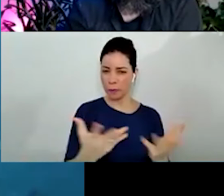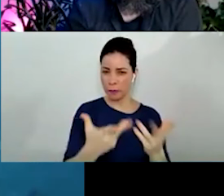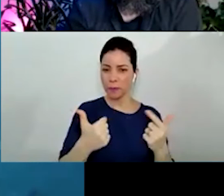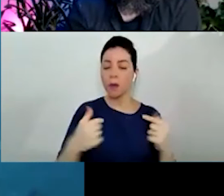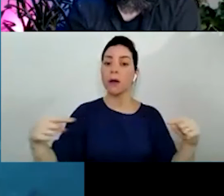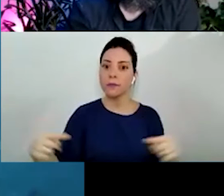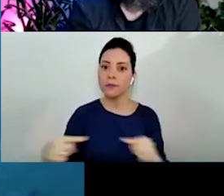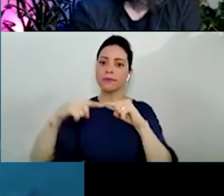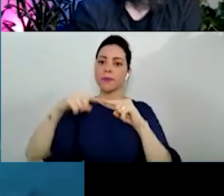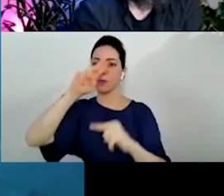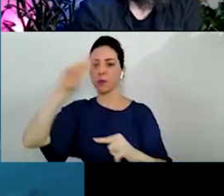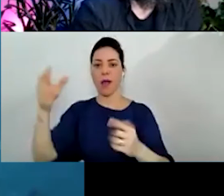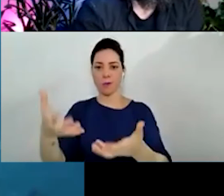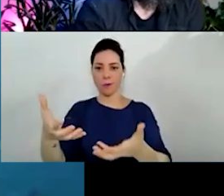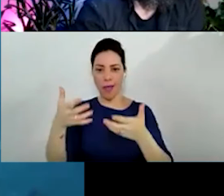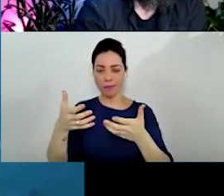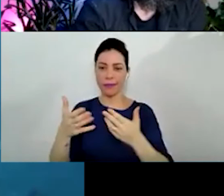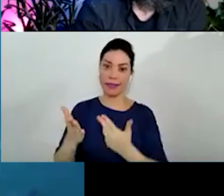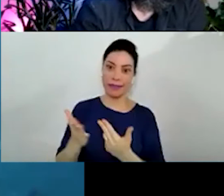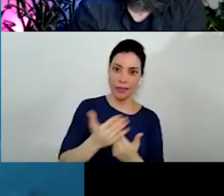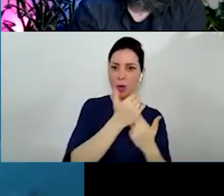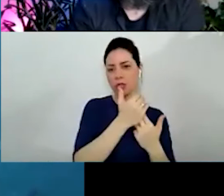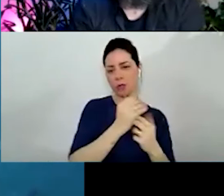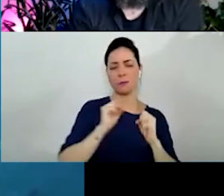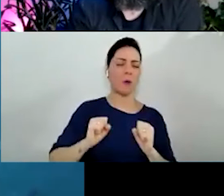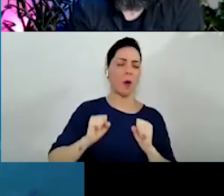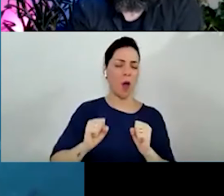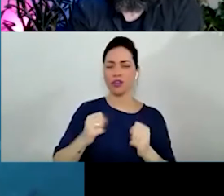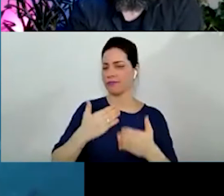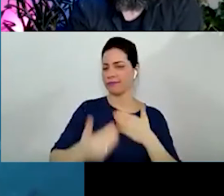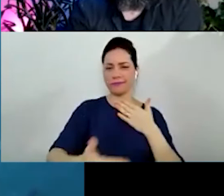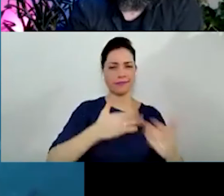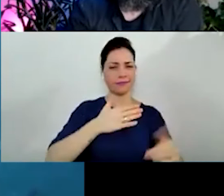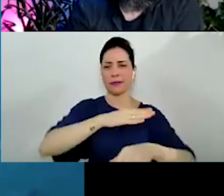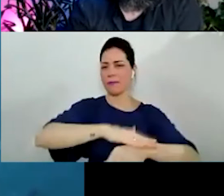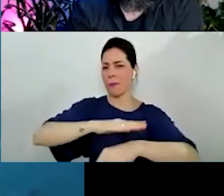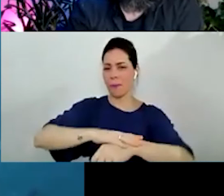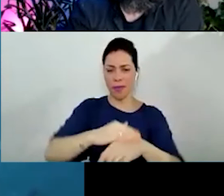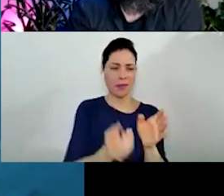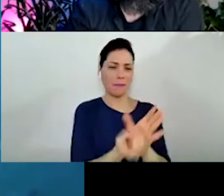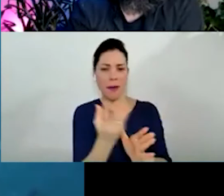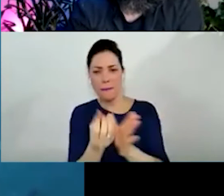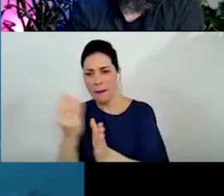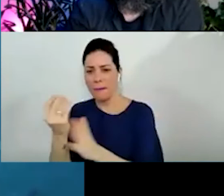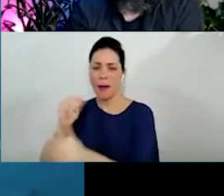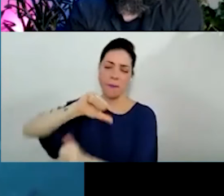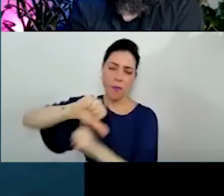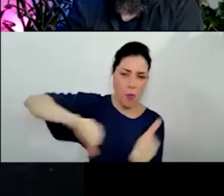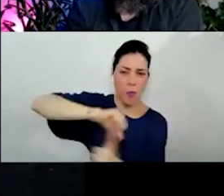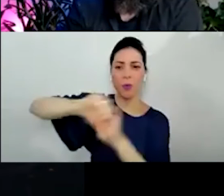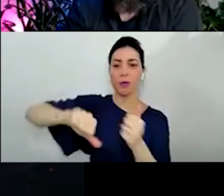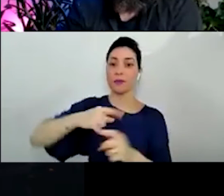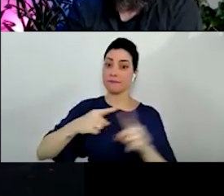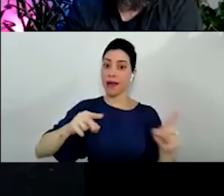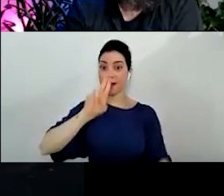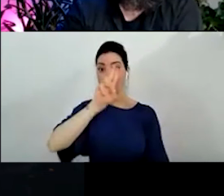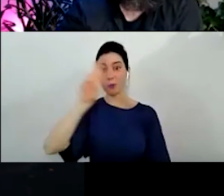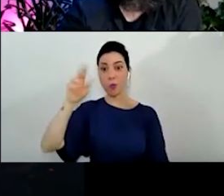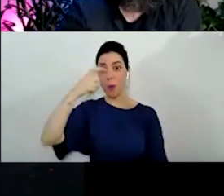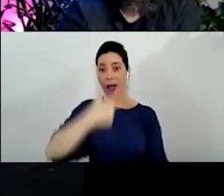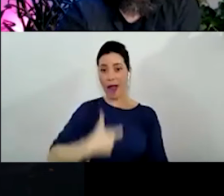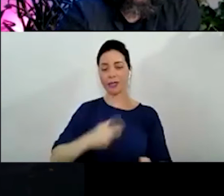quiser tecnologias vêm e vão o conteúdo fica E essas são as associações que eu trouxe Enfim gente